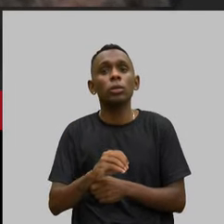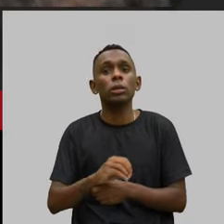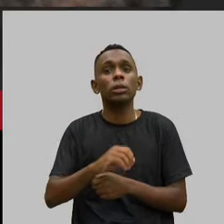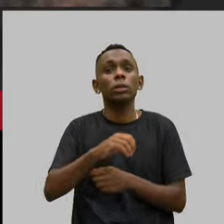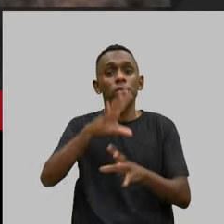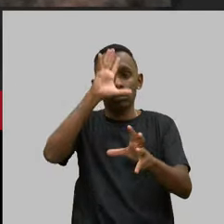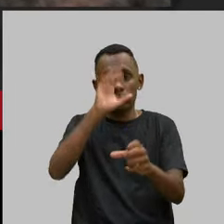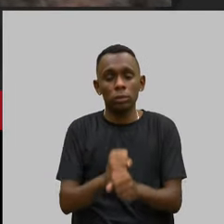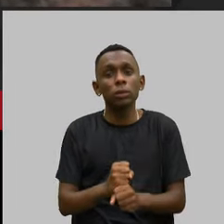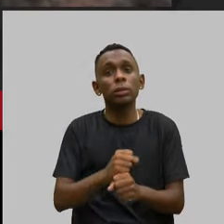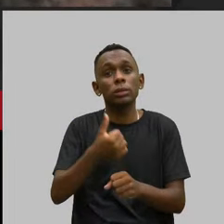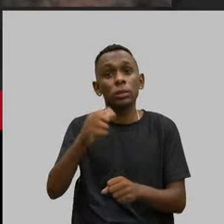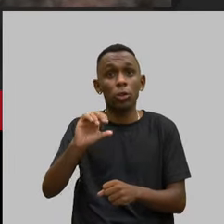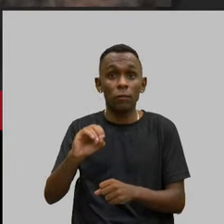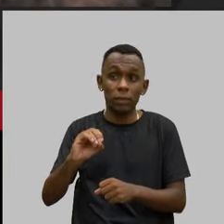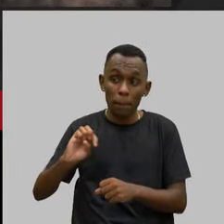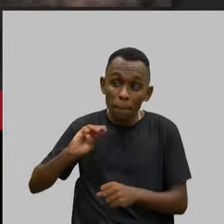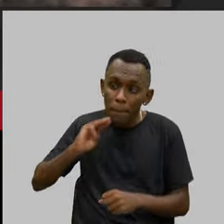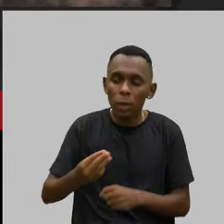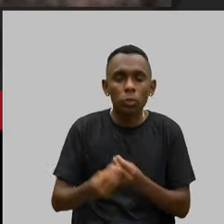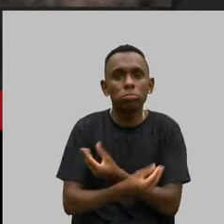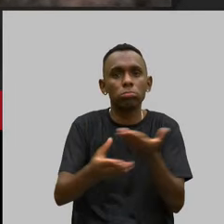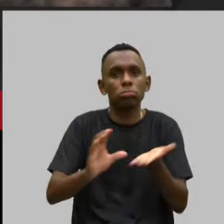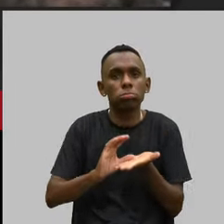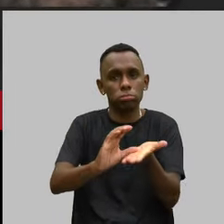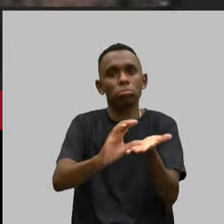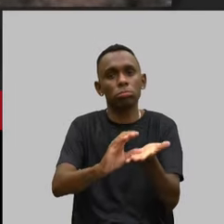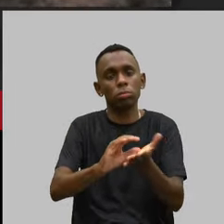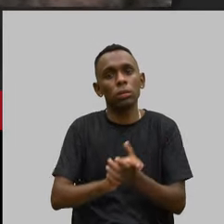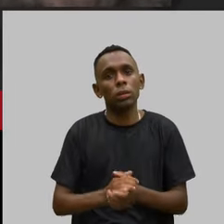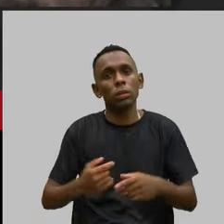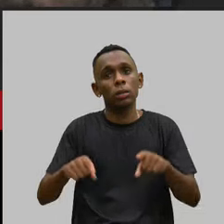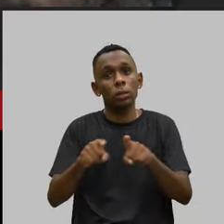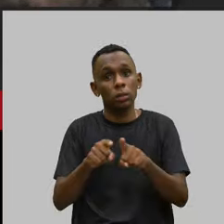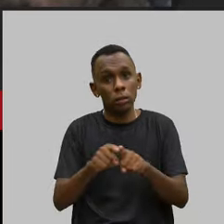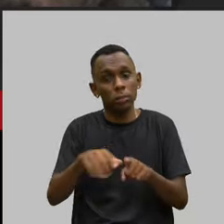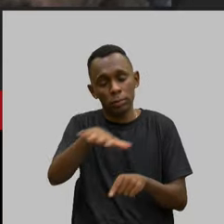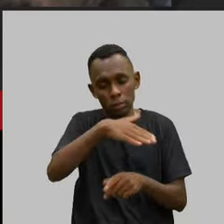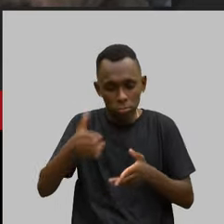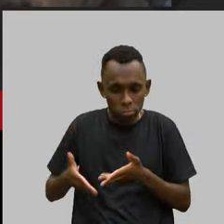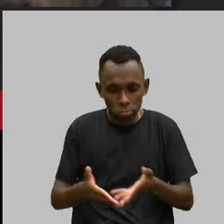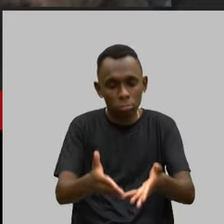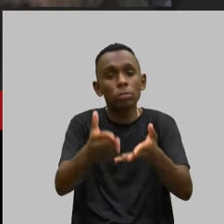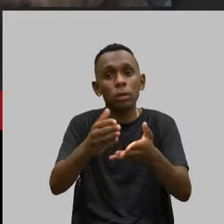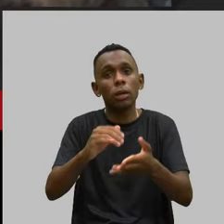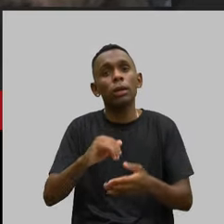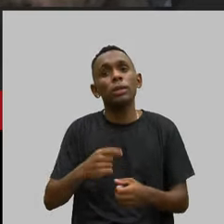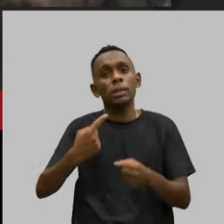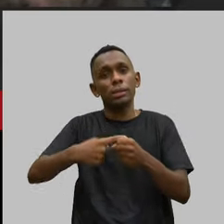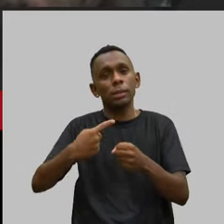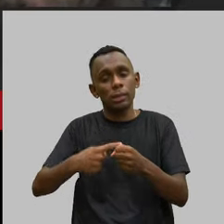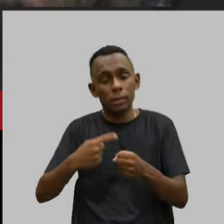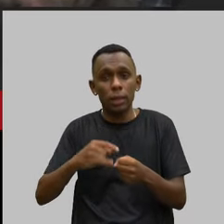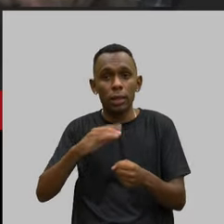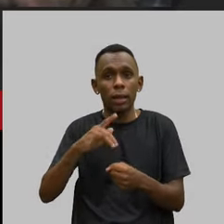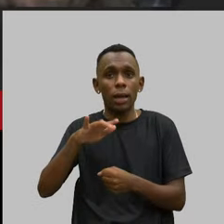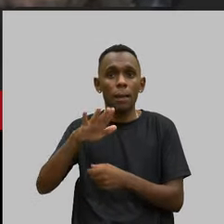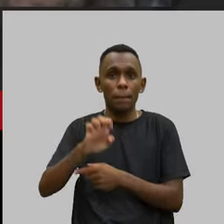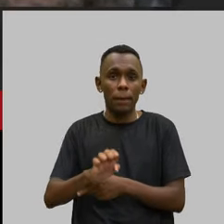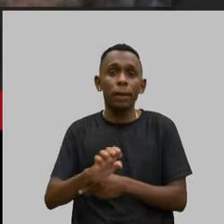milhões de investimentos a gente teve o início das obras de urbanização do corrego fundo em Garapé com 51 milhões de